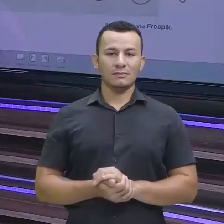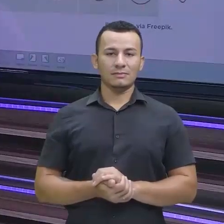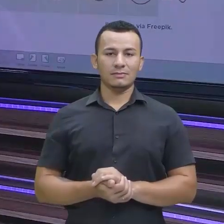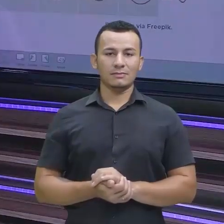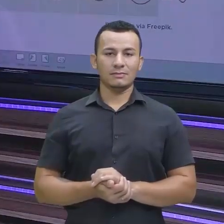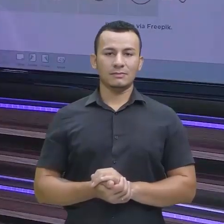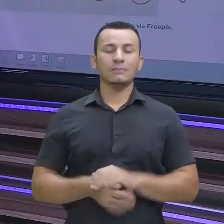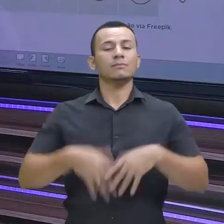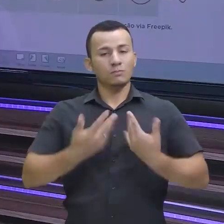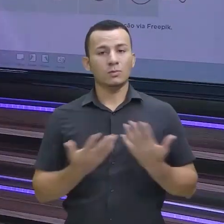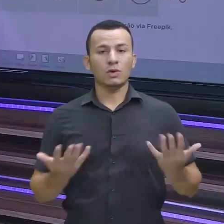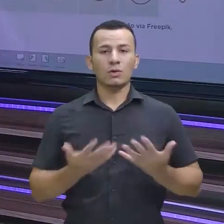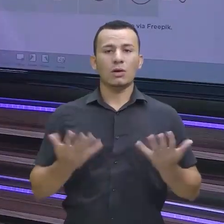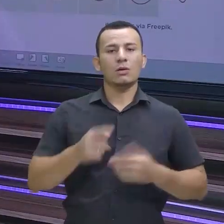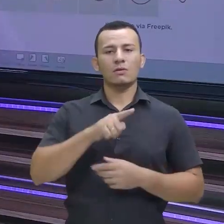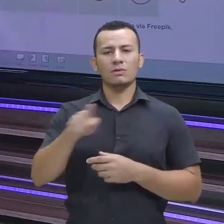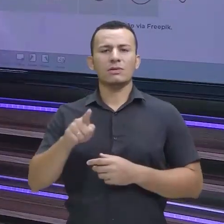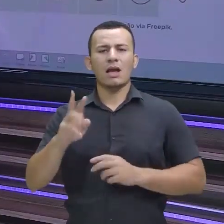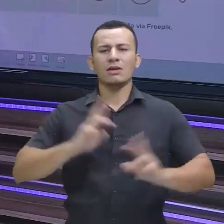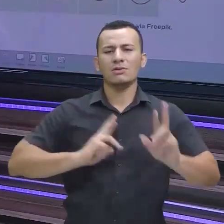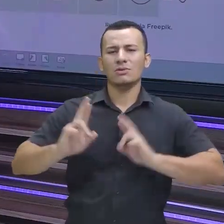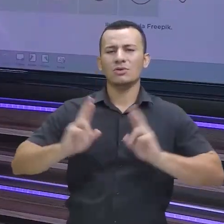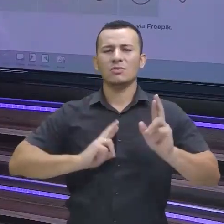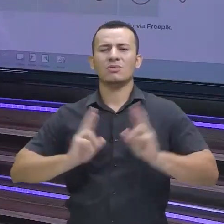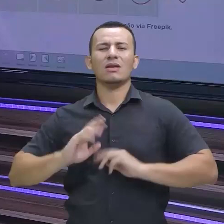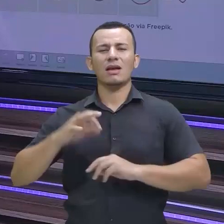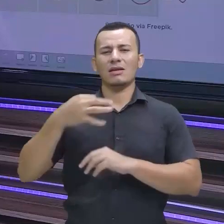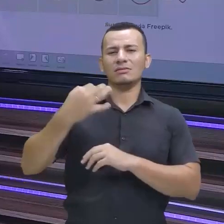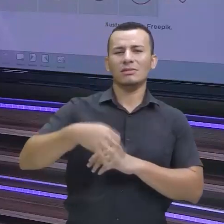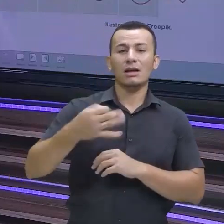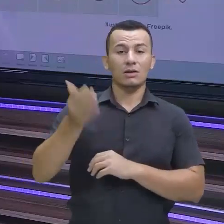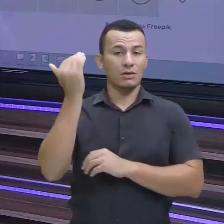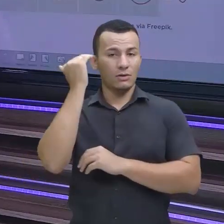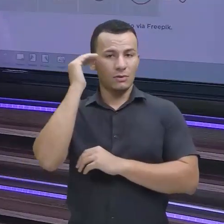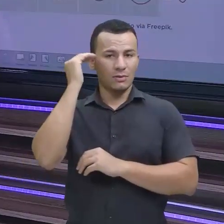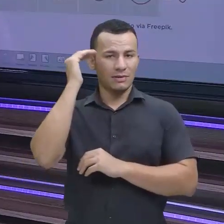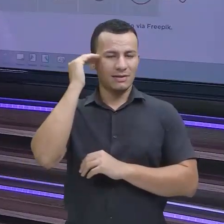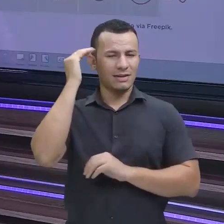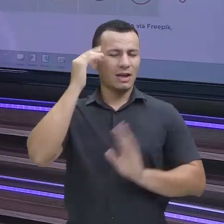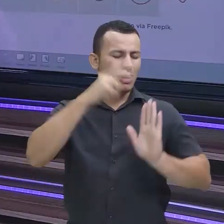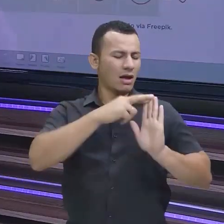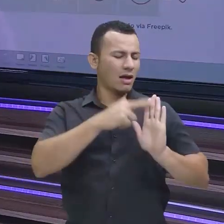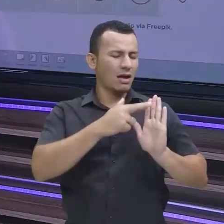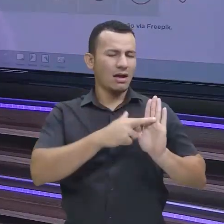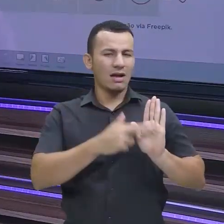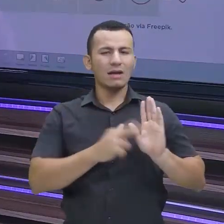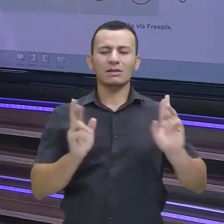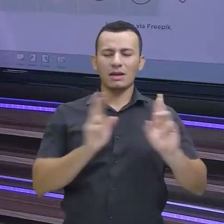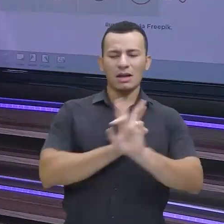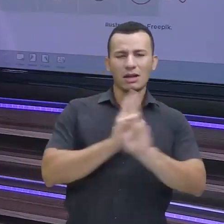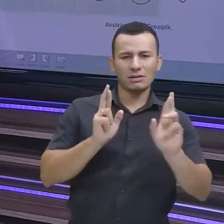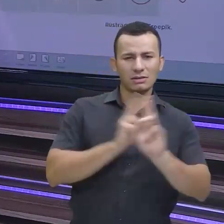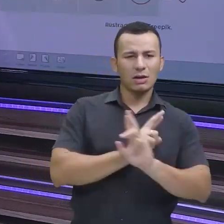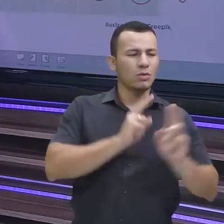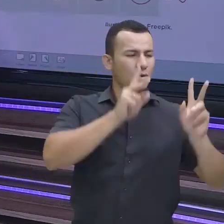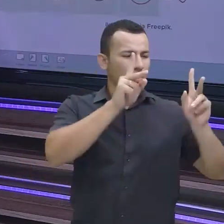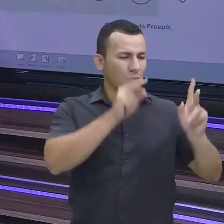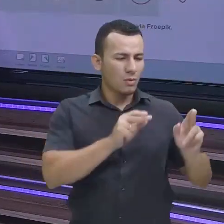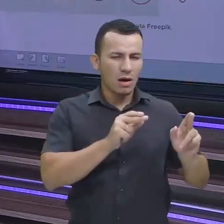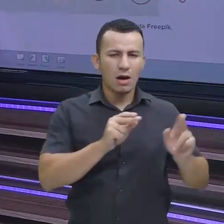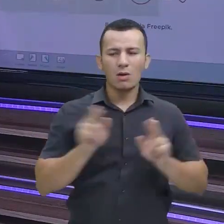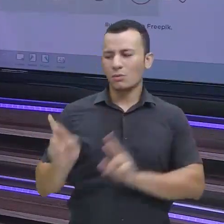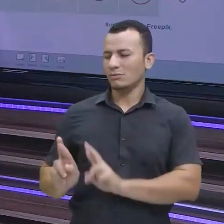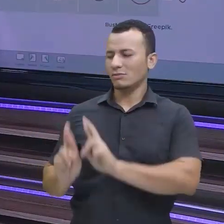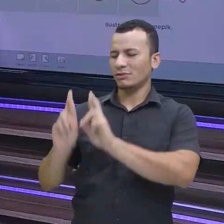Agora que você respondeu, agora que você entendeu essa relação de quando é com igualdade, quando